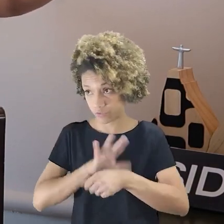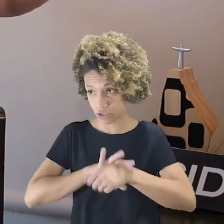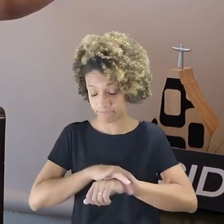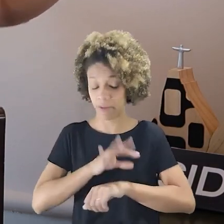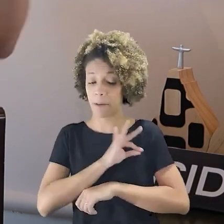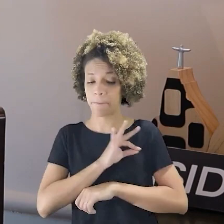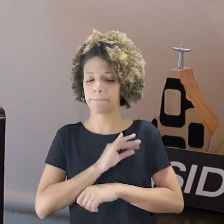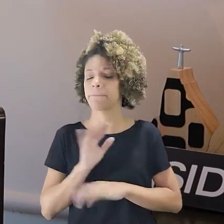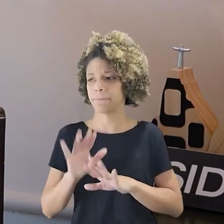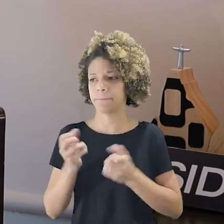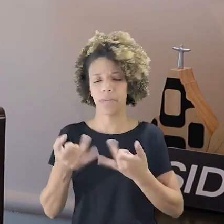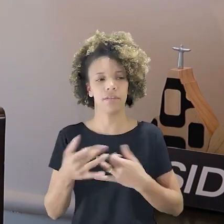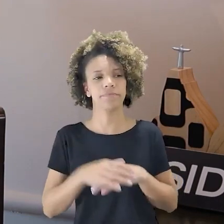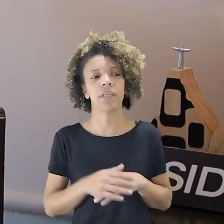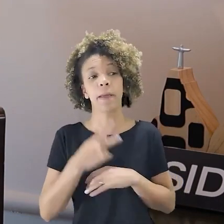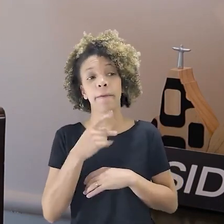dizia para mim assim: Pimentel,